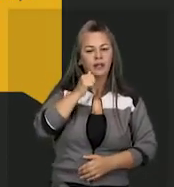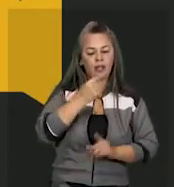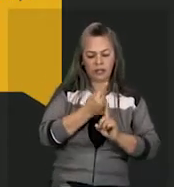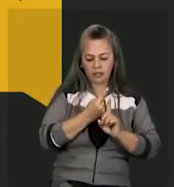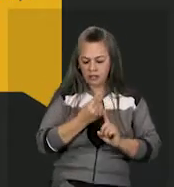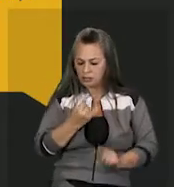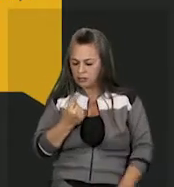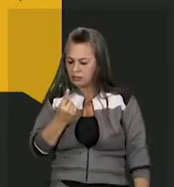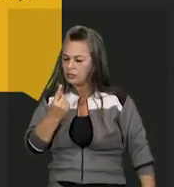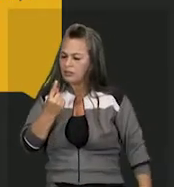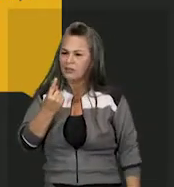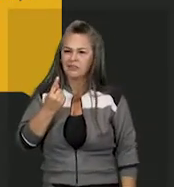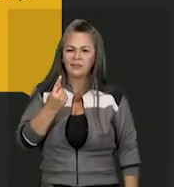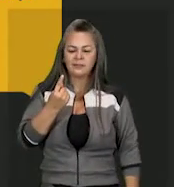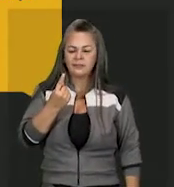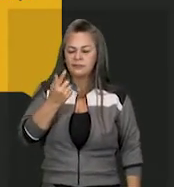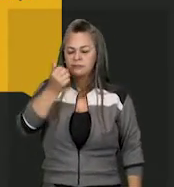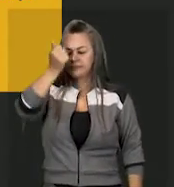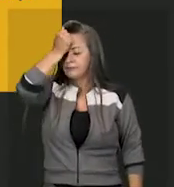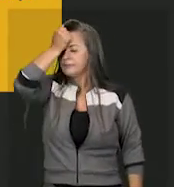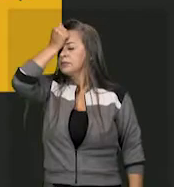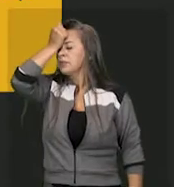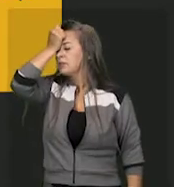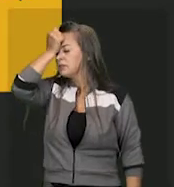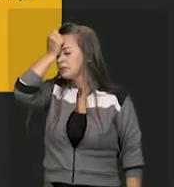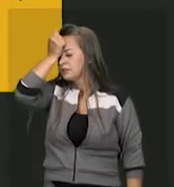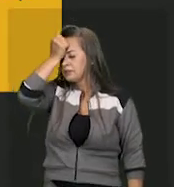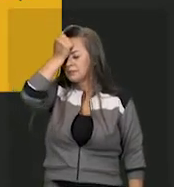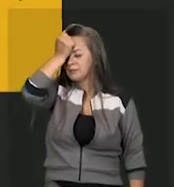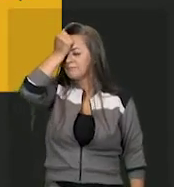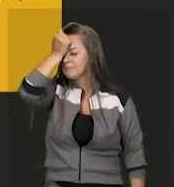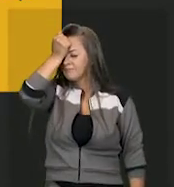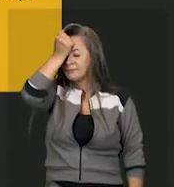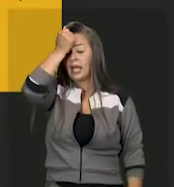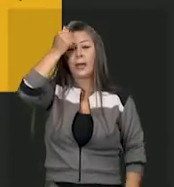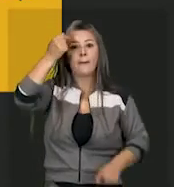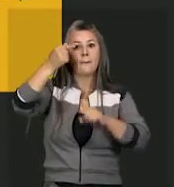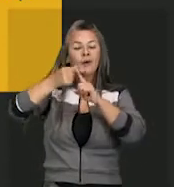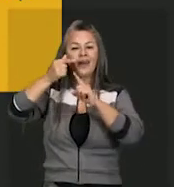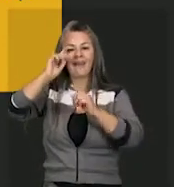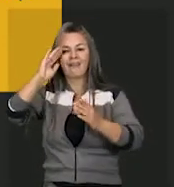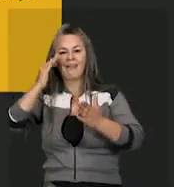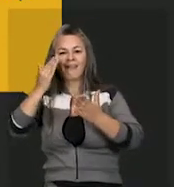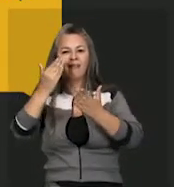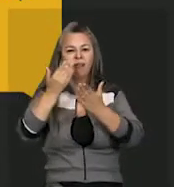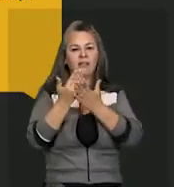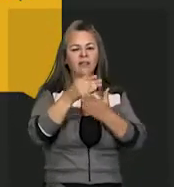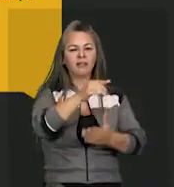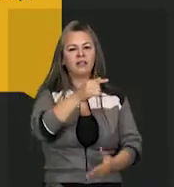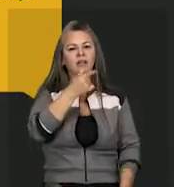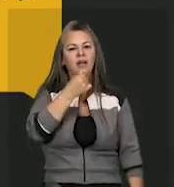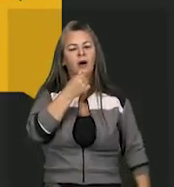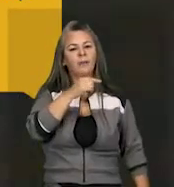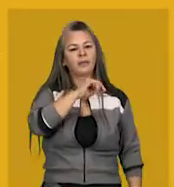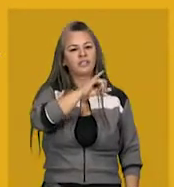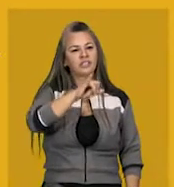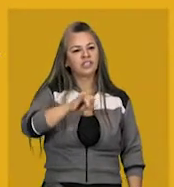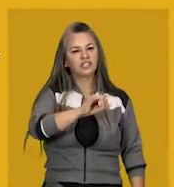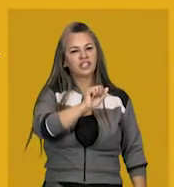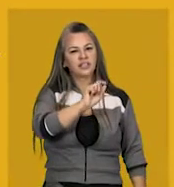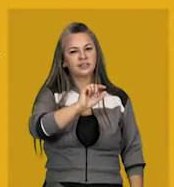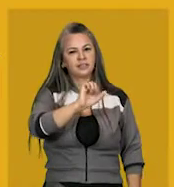dá conta do quanto errou ao depositar sua confiança no coração traiçoeiro de Jasão. Vamos